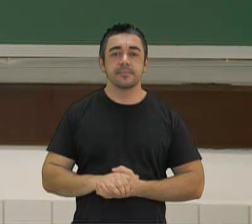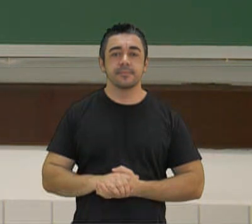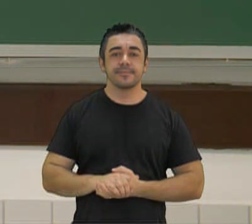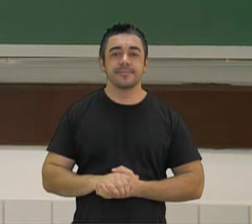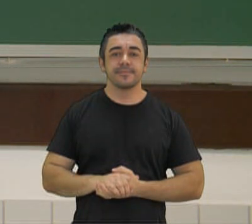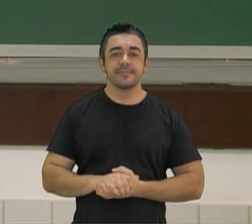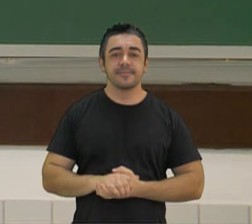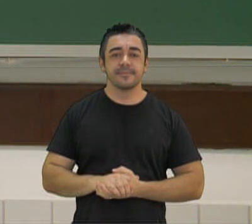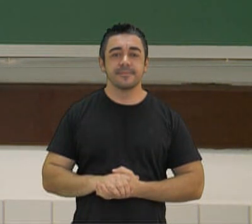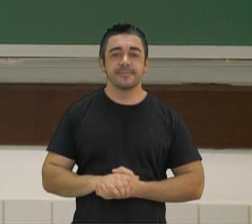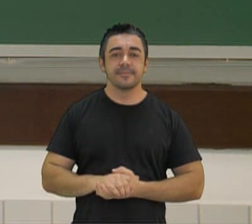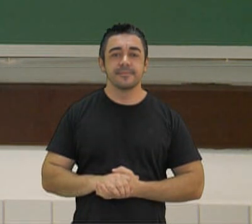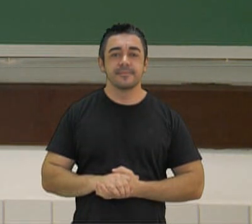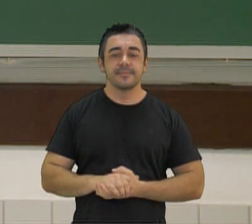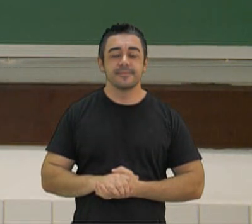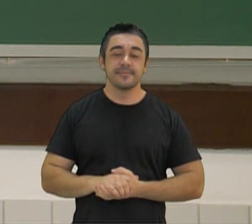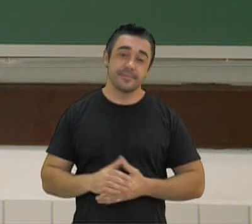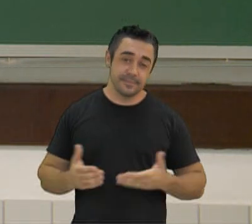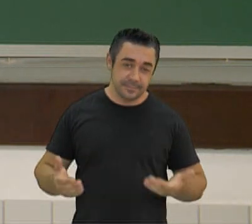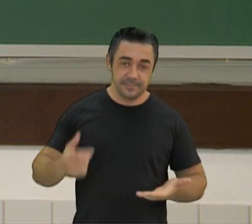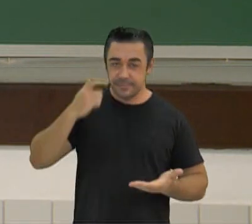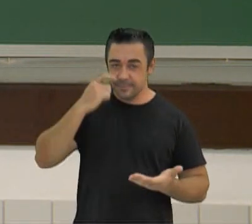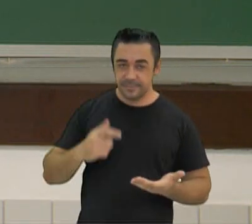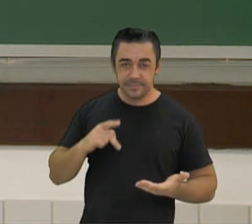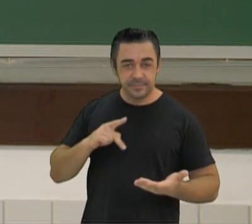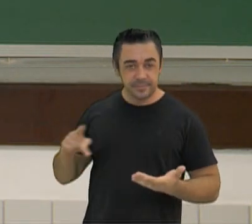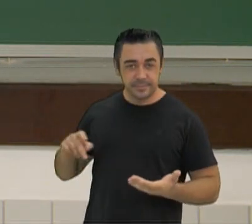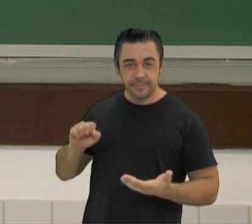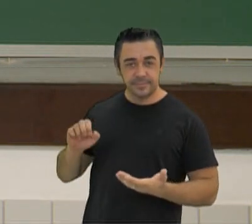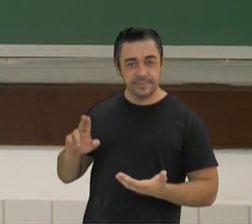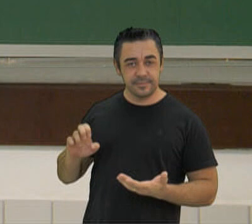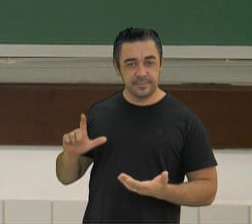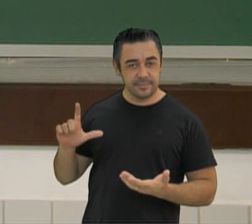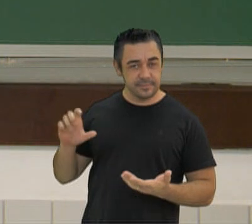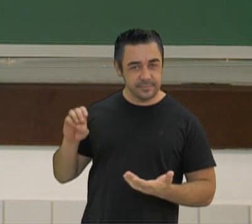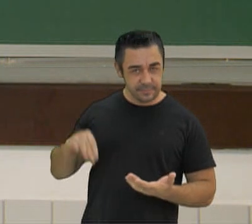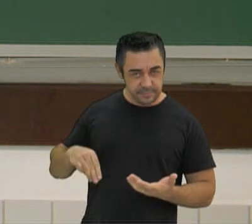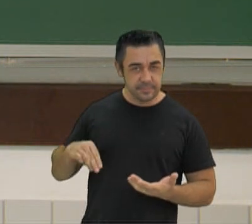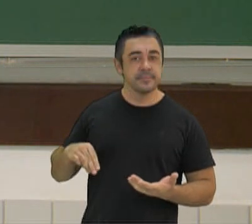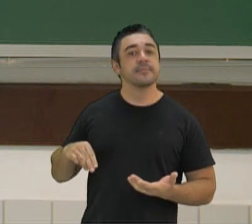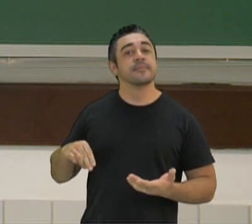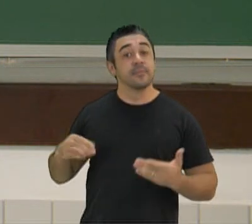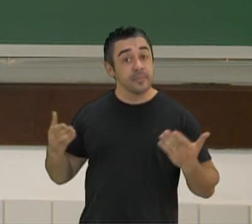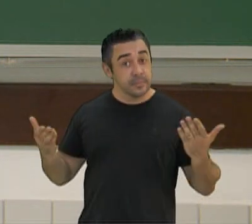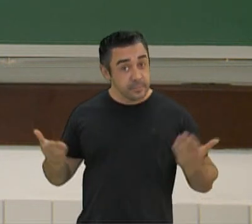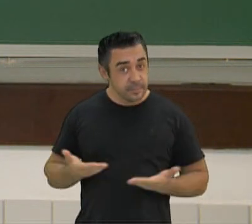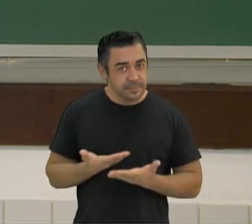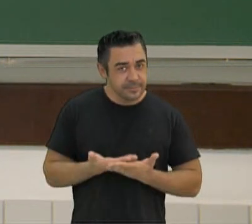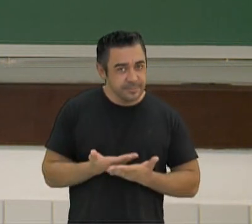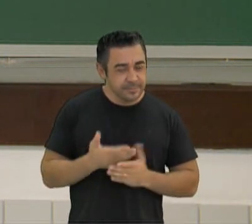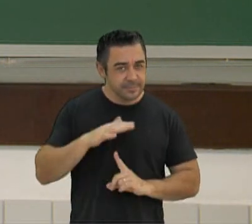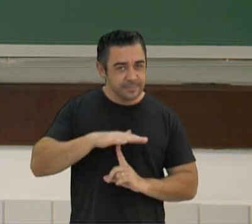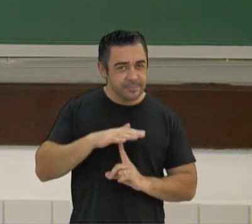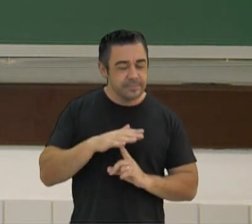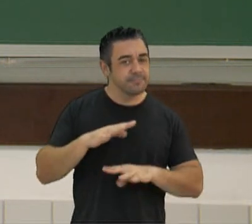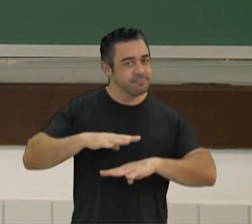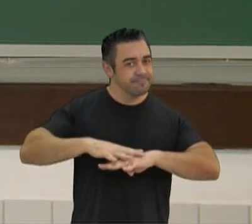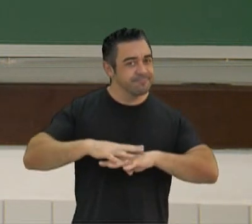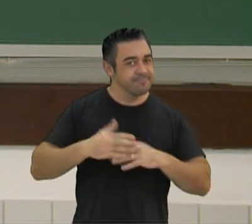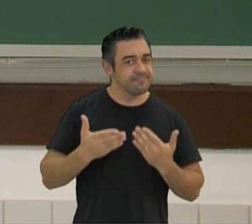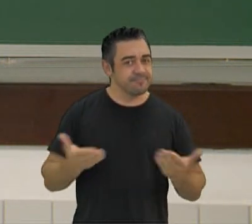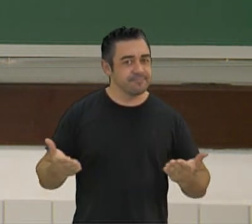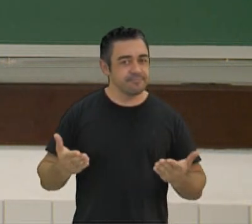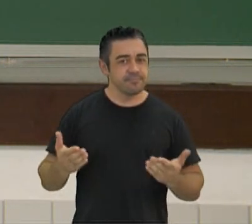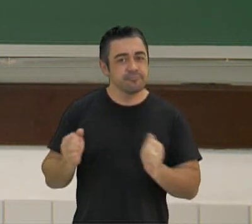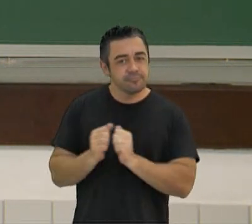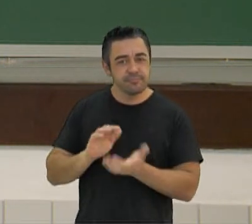Oi, pessoal, tudo bem com vocês? Eu sou a professora Suelen, estamos aqui para mais uma aula Paraná de Matemática. Estamos